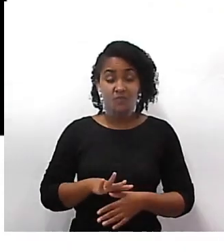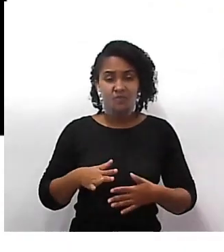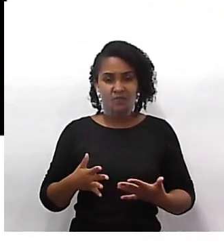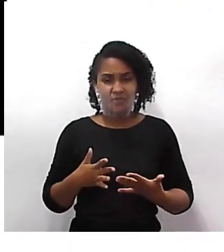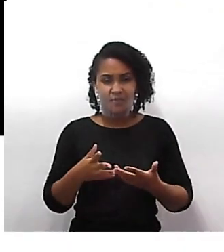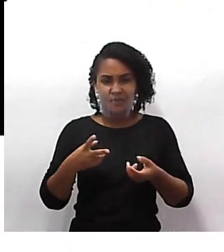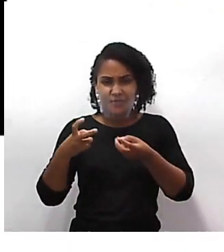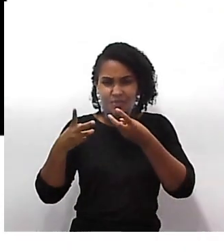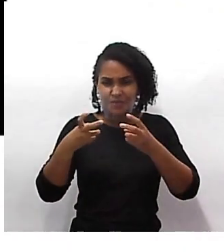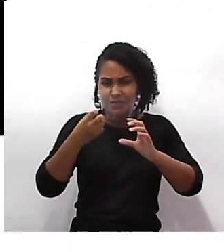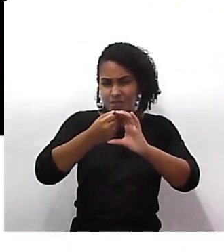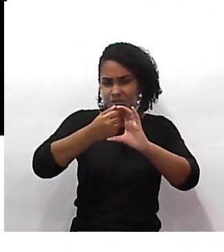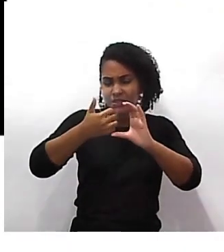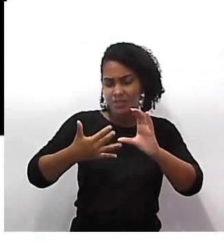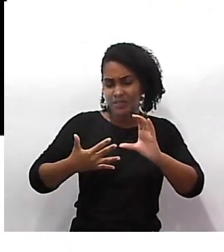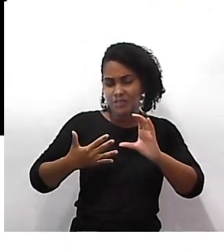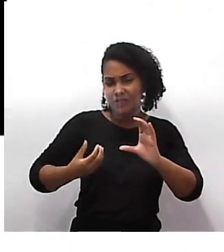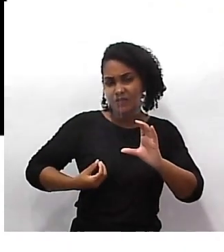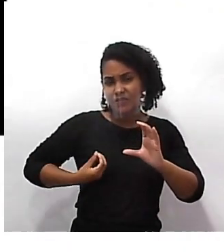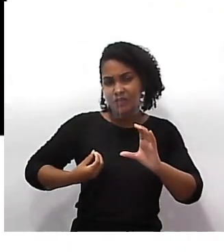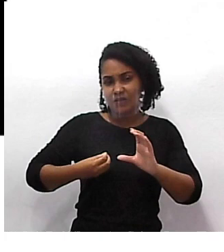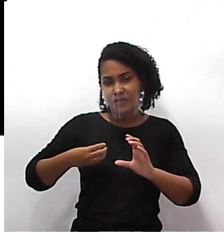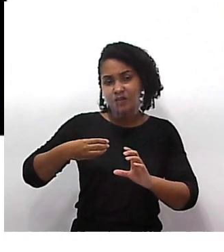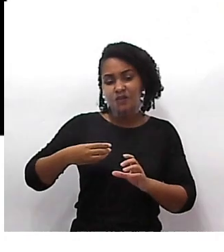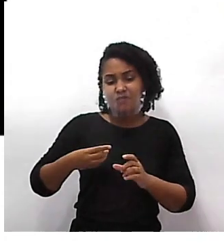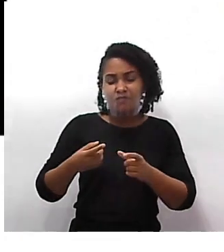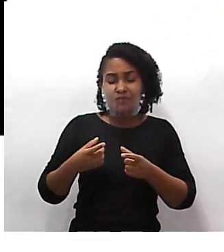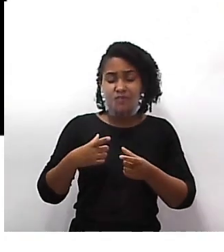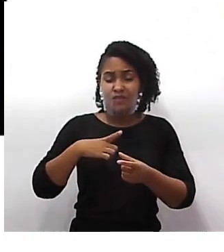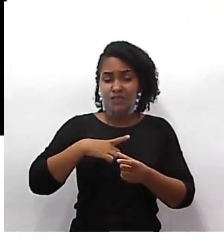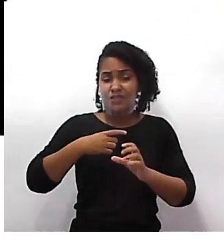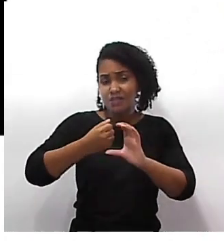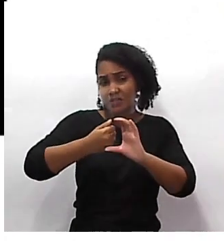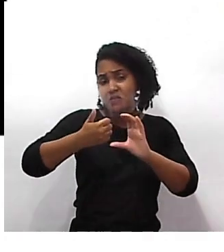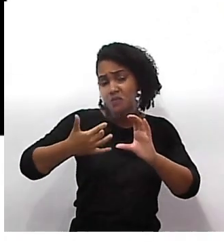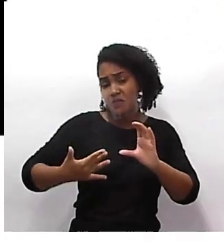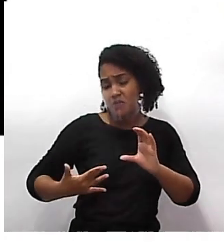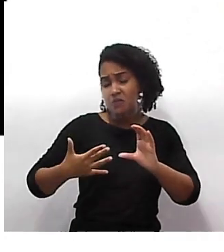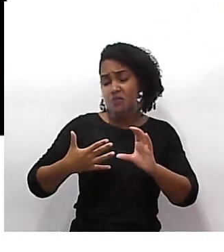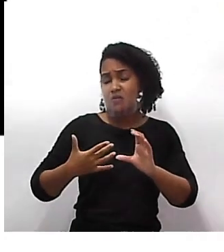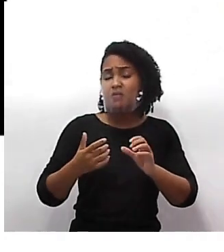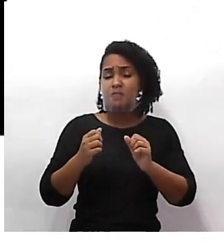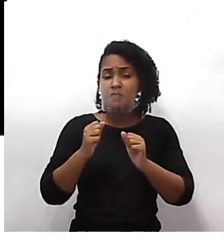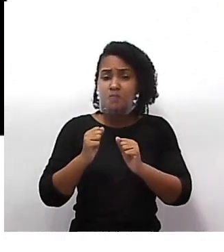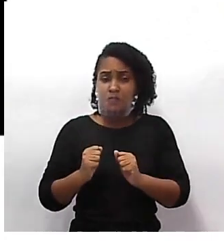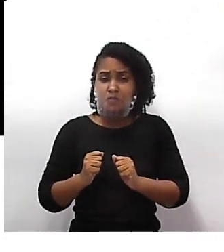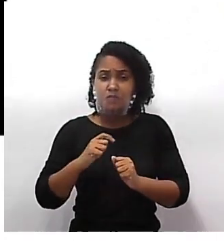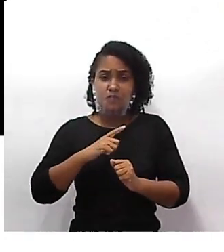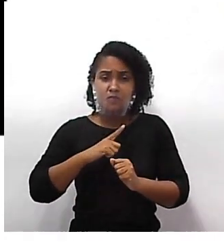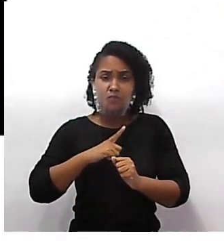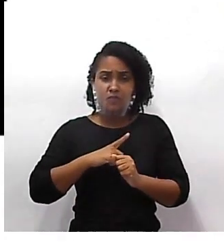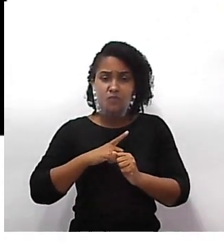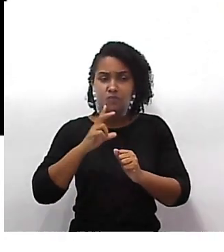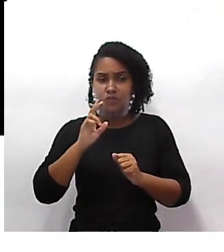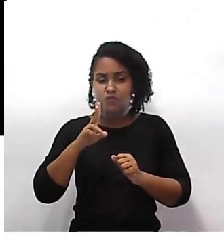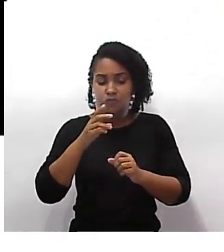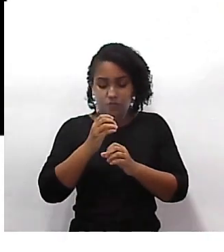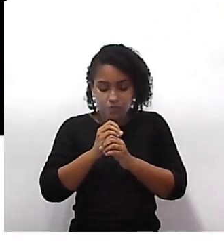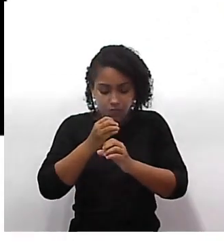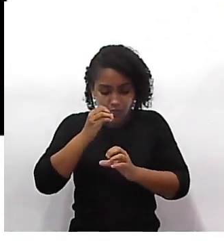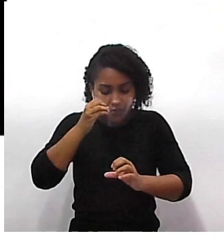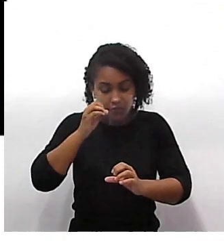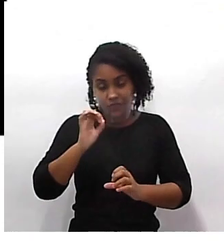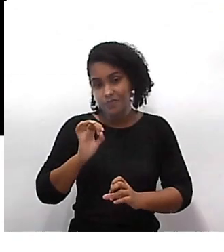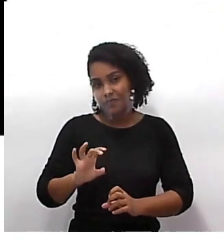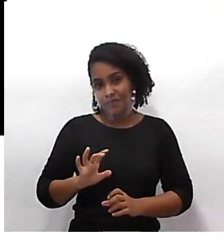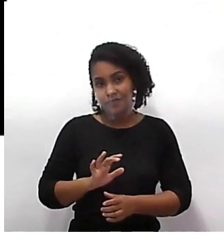agentes biológicos são os micro-organismos. São organismos que podem ser só vistos através do